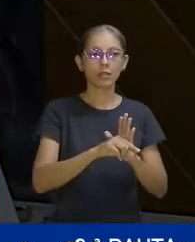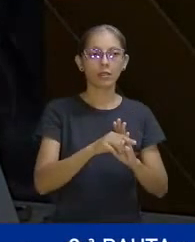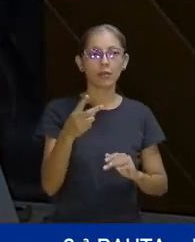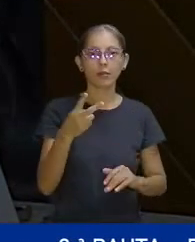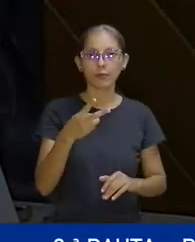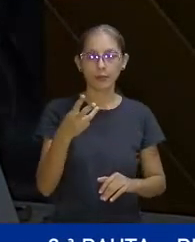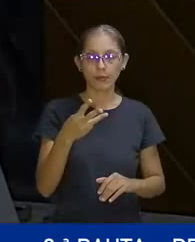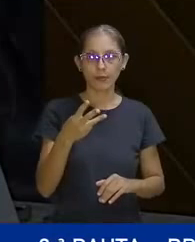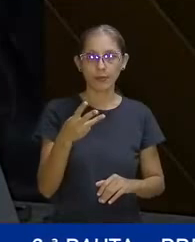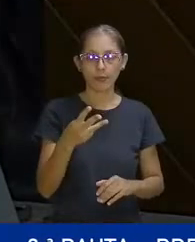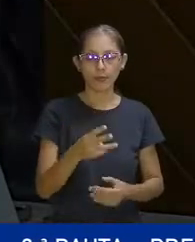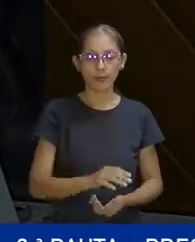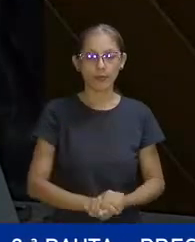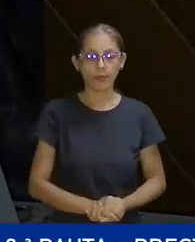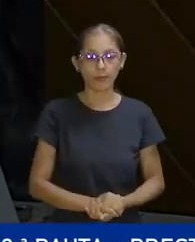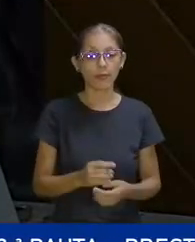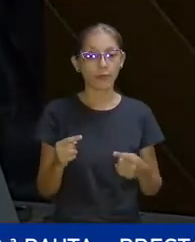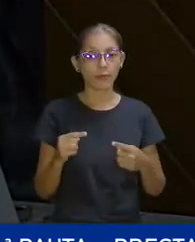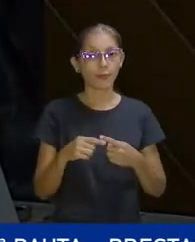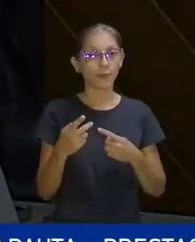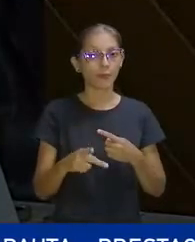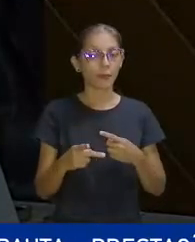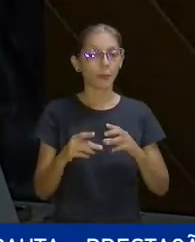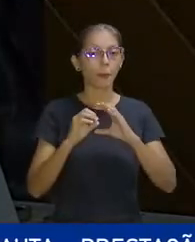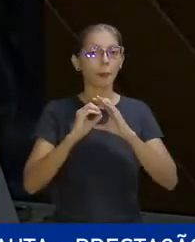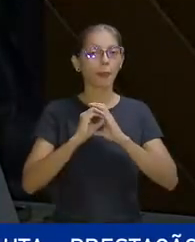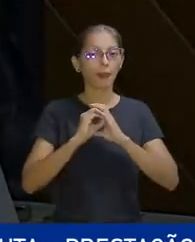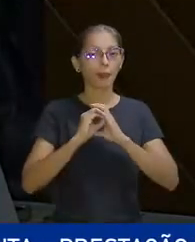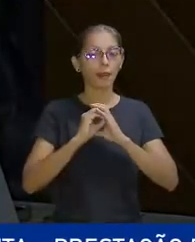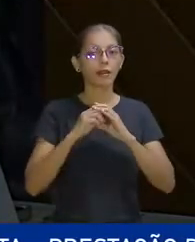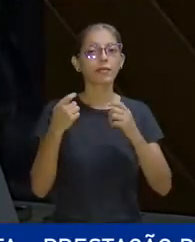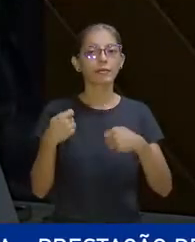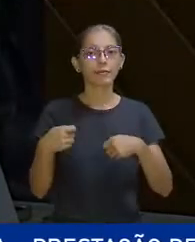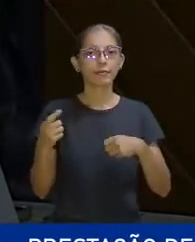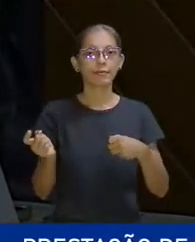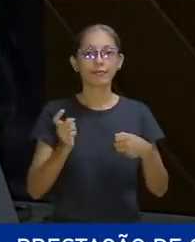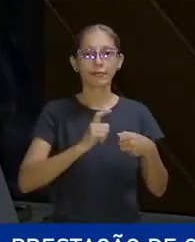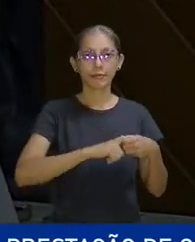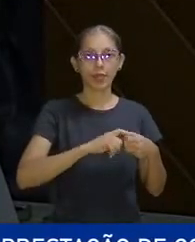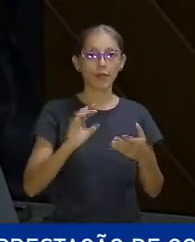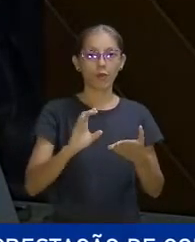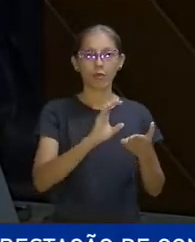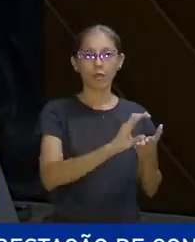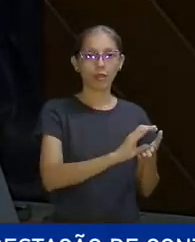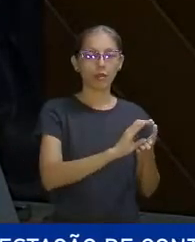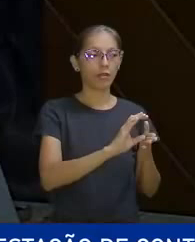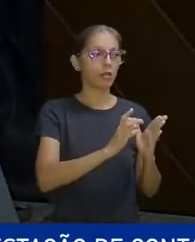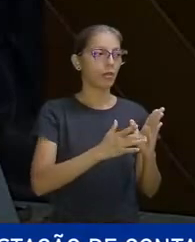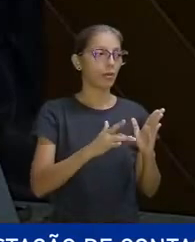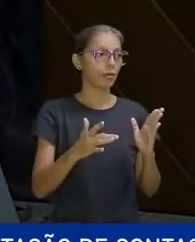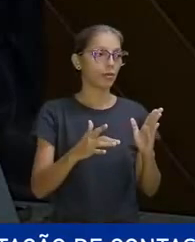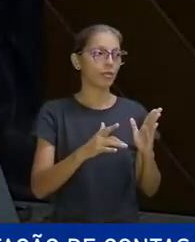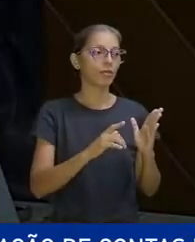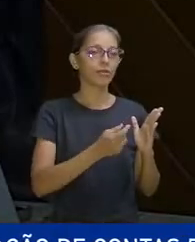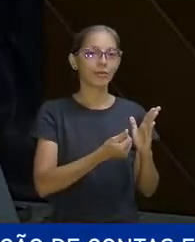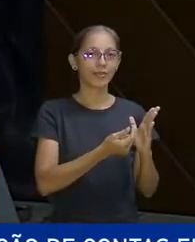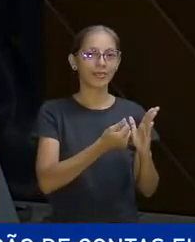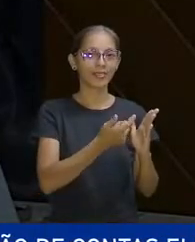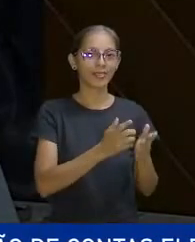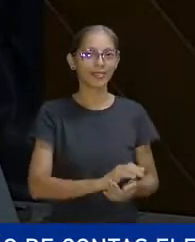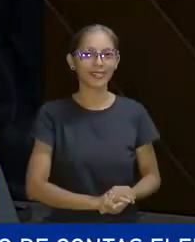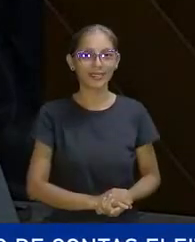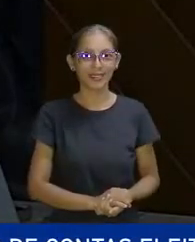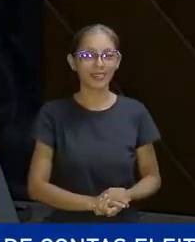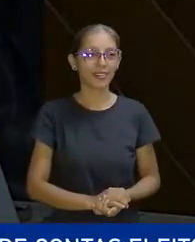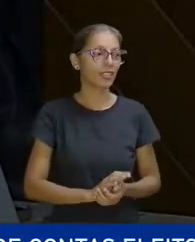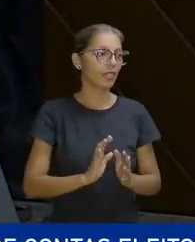de 2019 do TSE, com determinação de devolução ao Tesouro Nacional, no prazo de 5 dias após o trânsito em